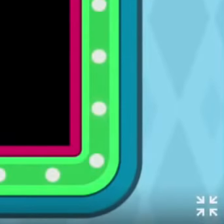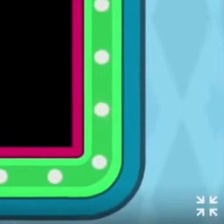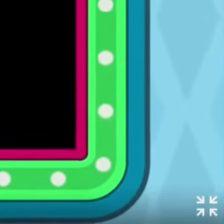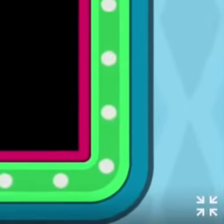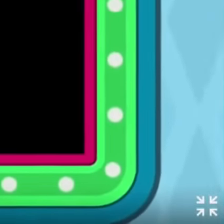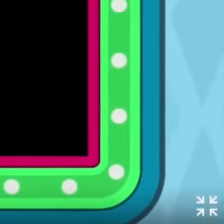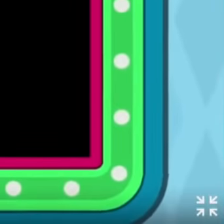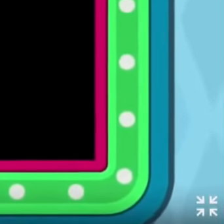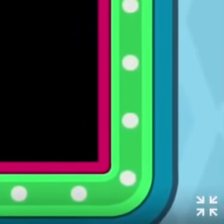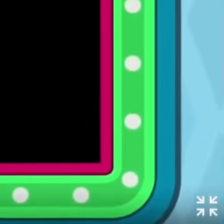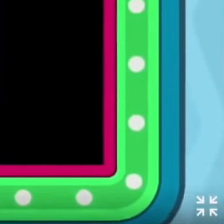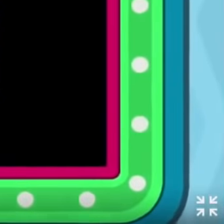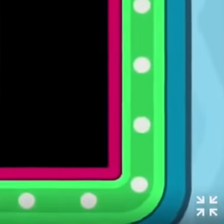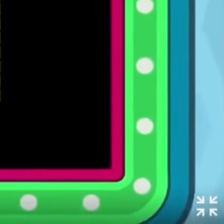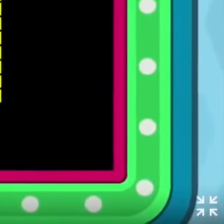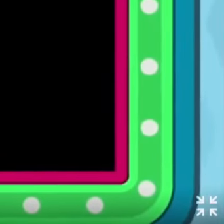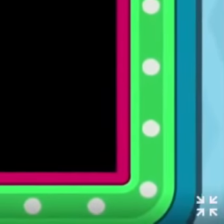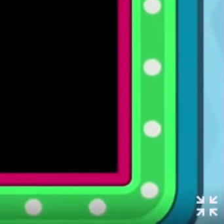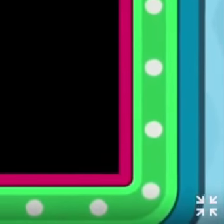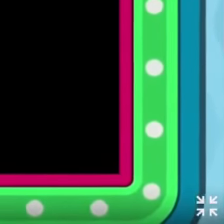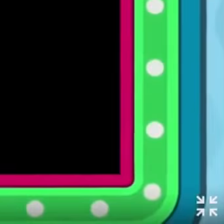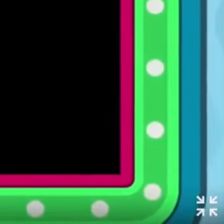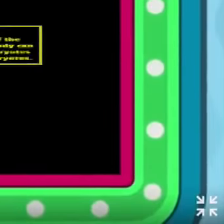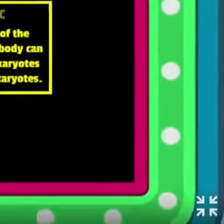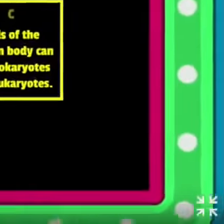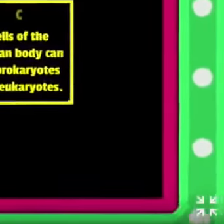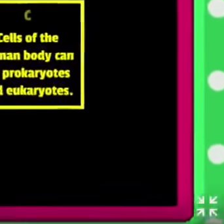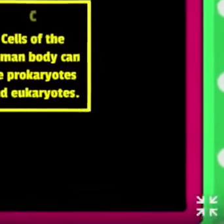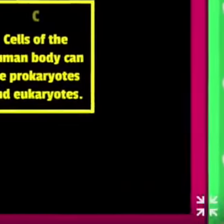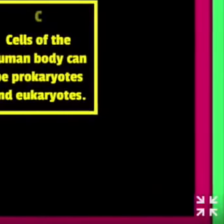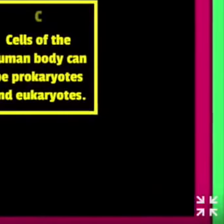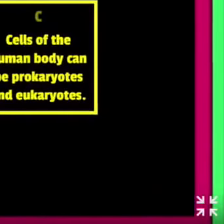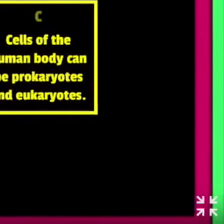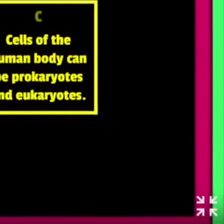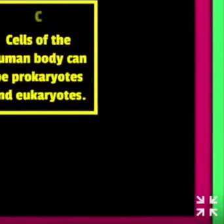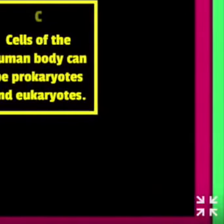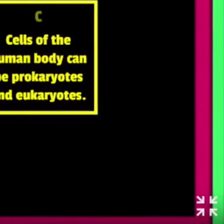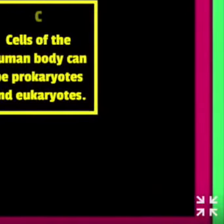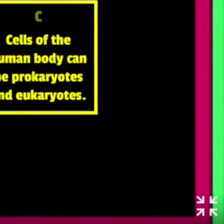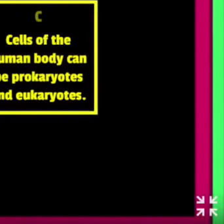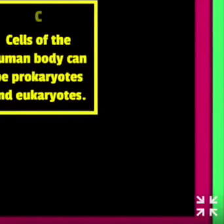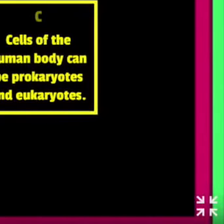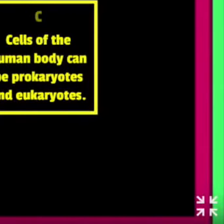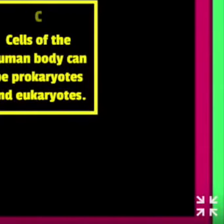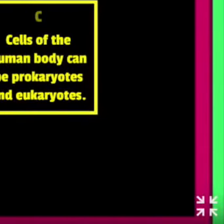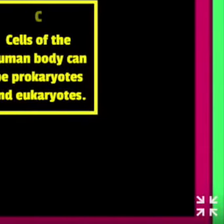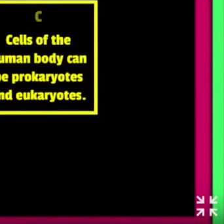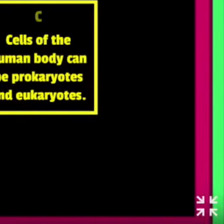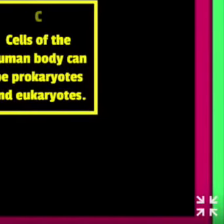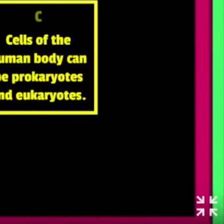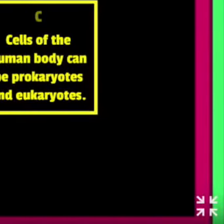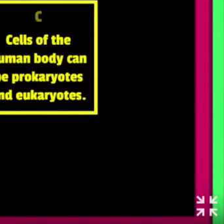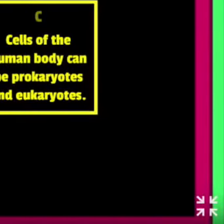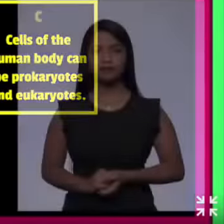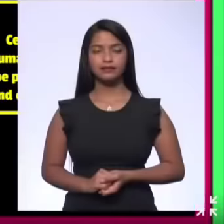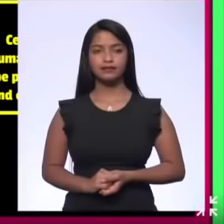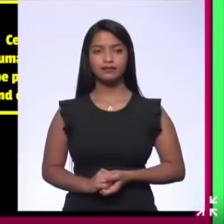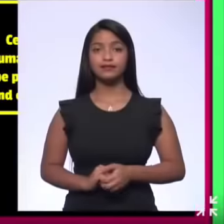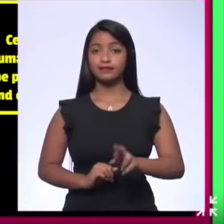What are cells? Responda o que são células.